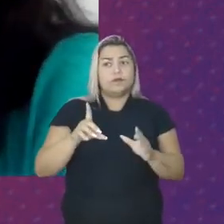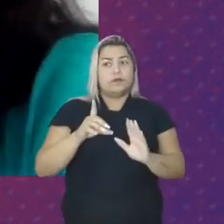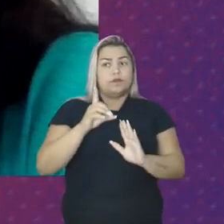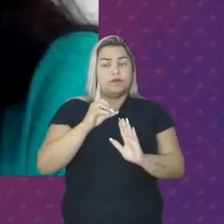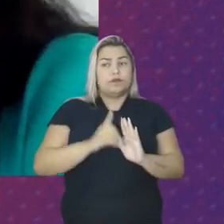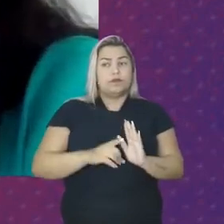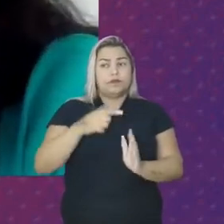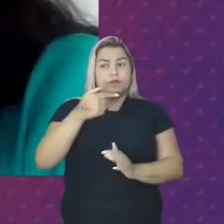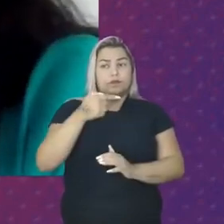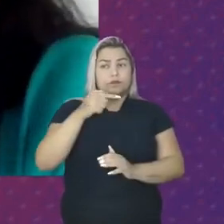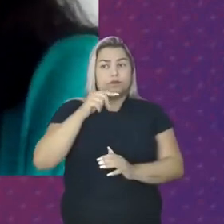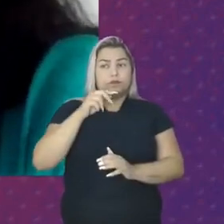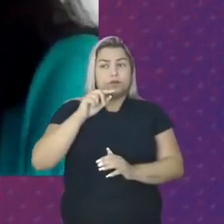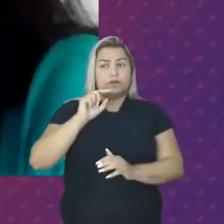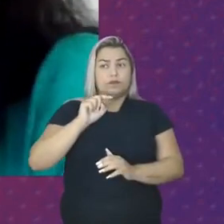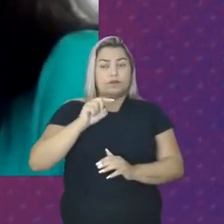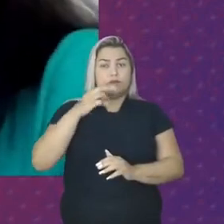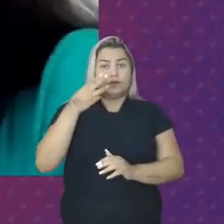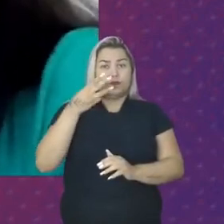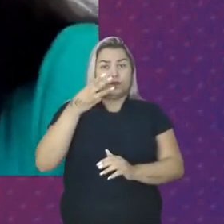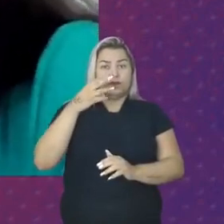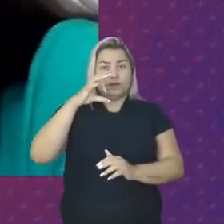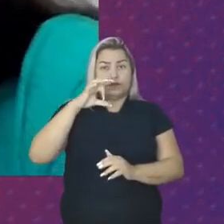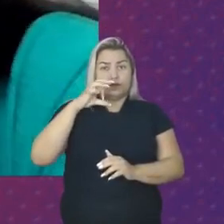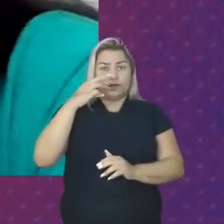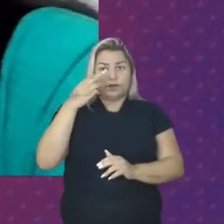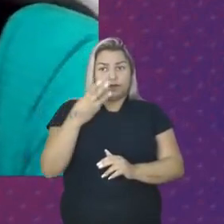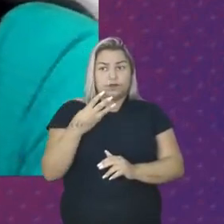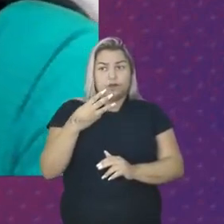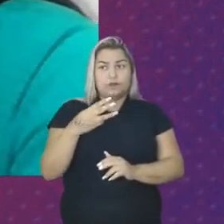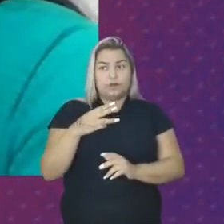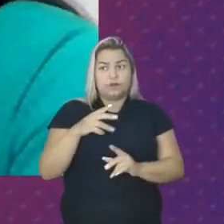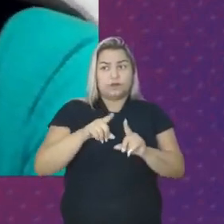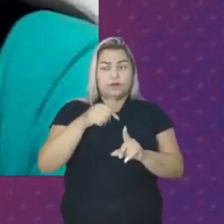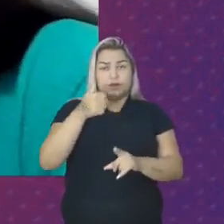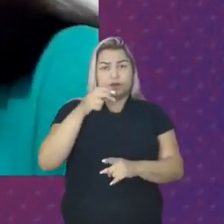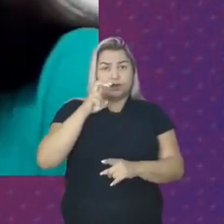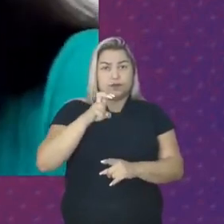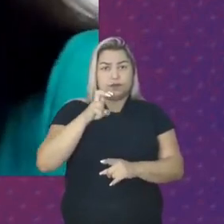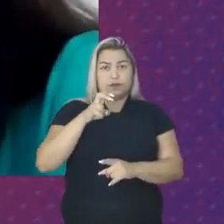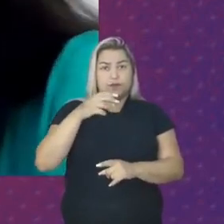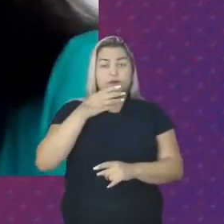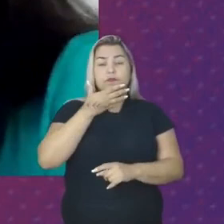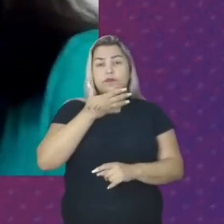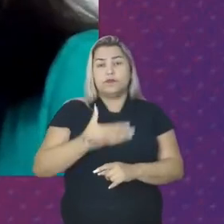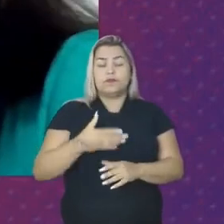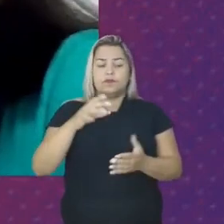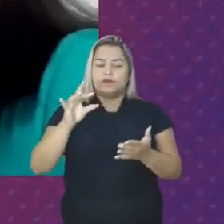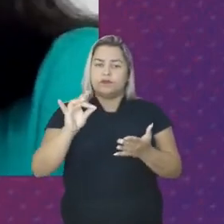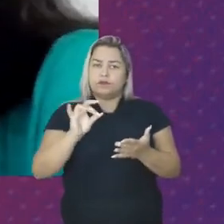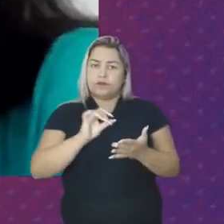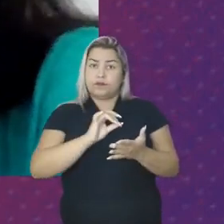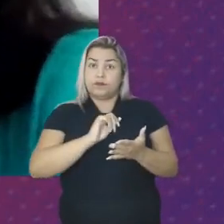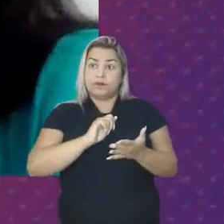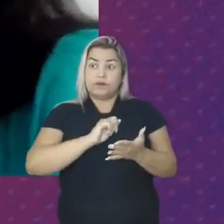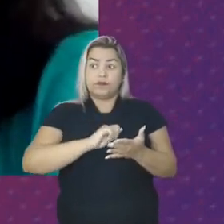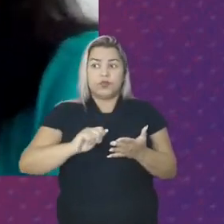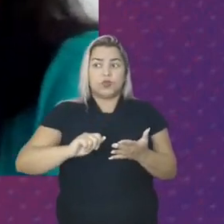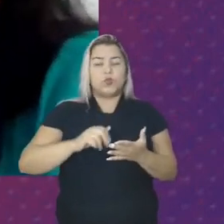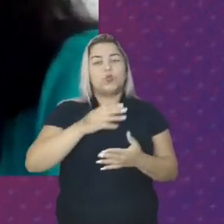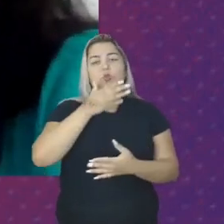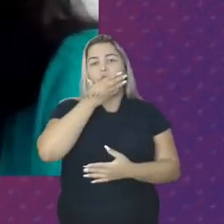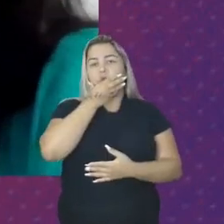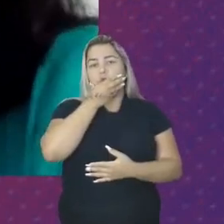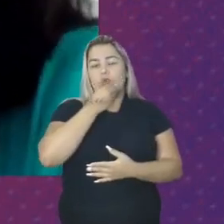decreto 7.393, de 15 de dezembro de 2010, assinado pelo então